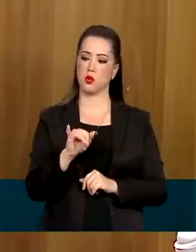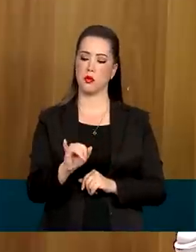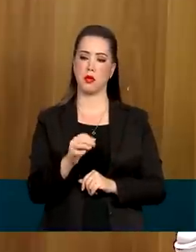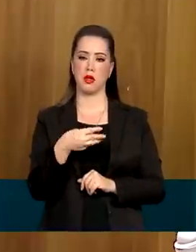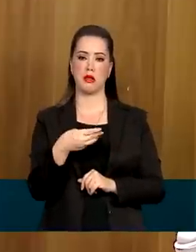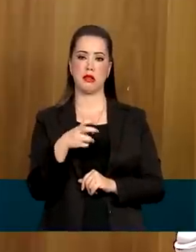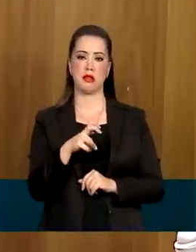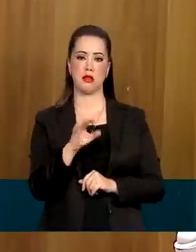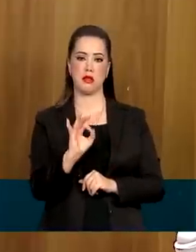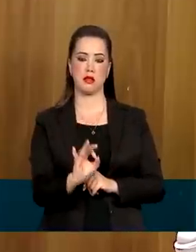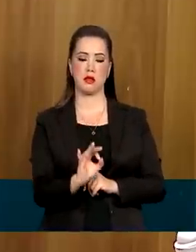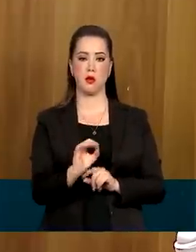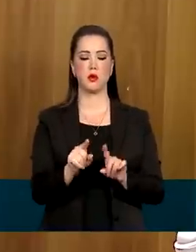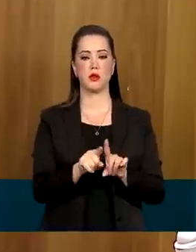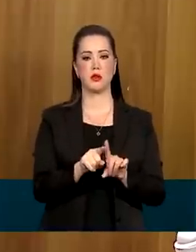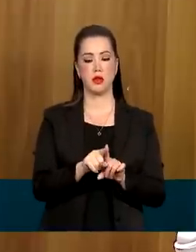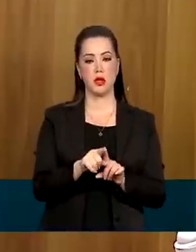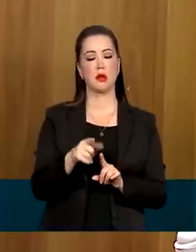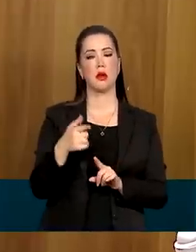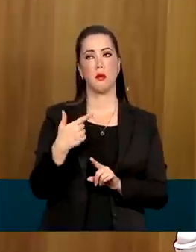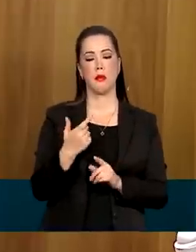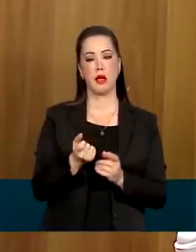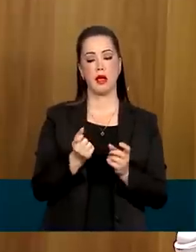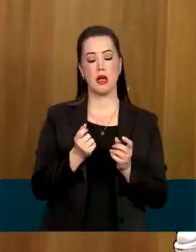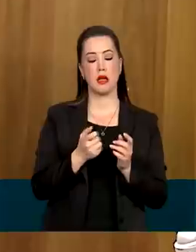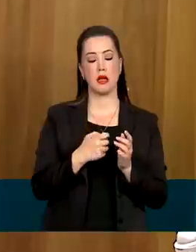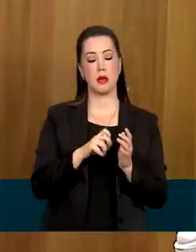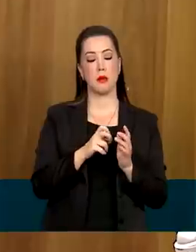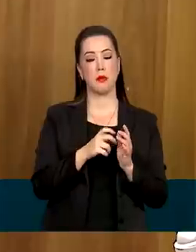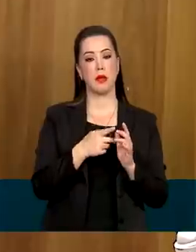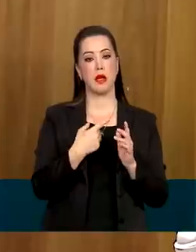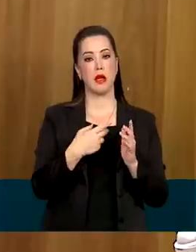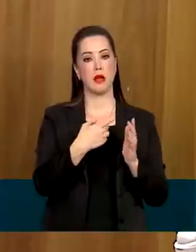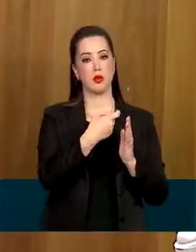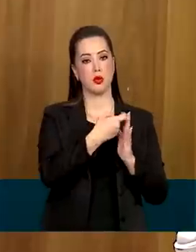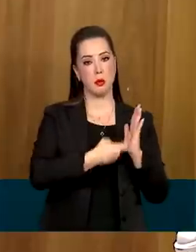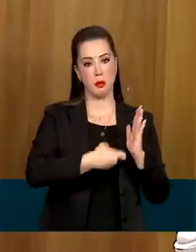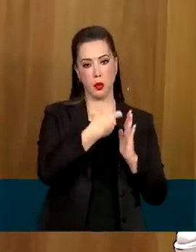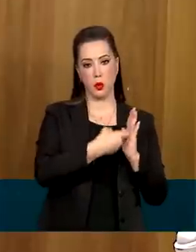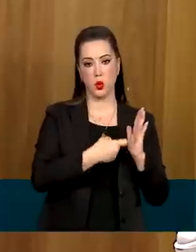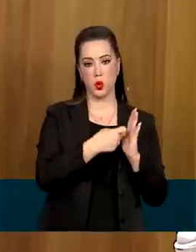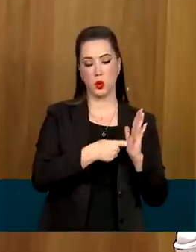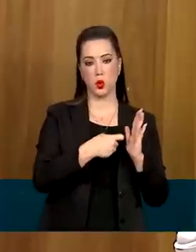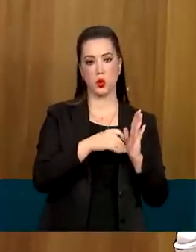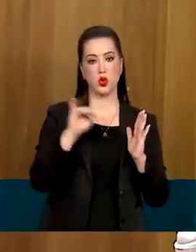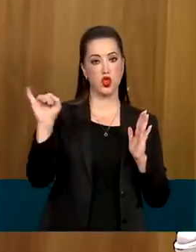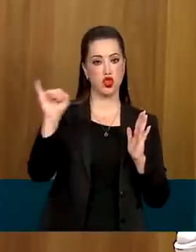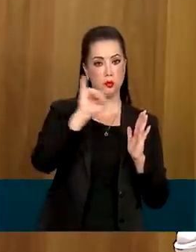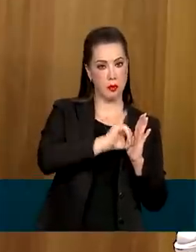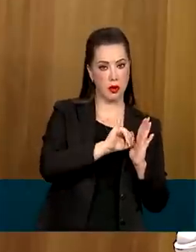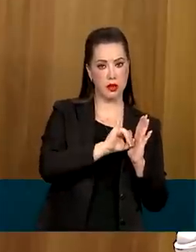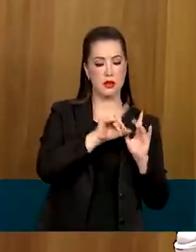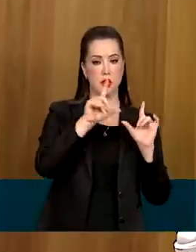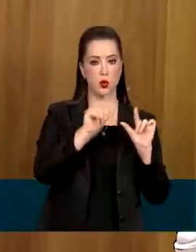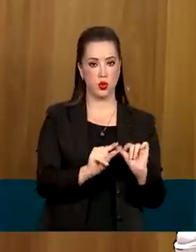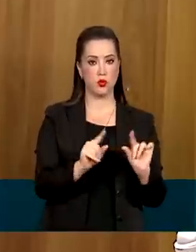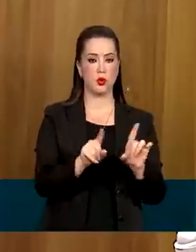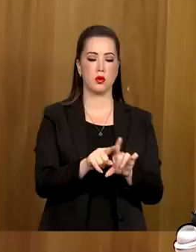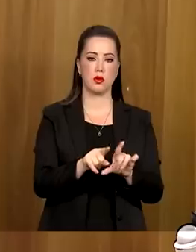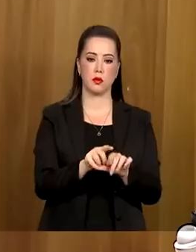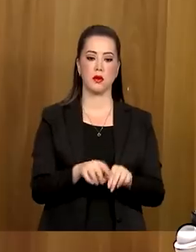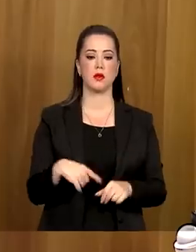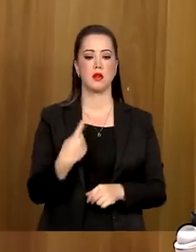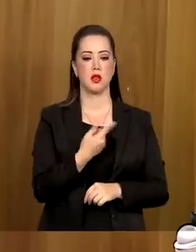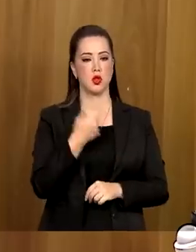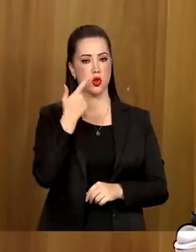reduzimos Imposto de importação em 20%, para grande parte dos produtos da economia então nós reduzimos imposto e mesmo assim